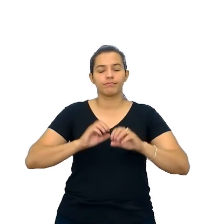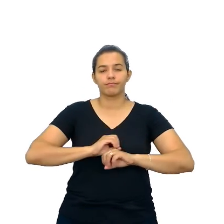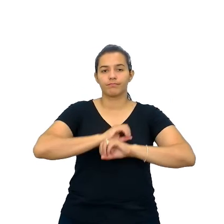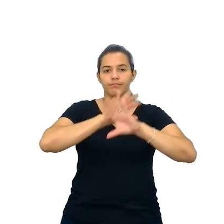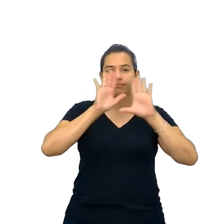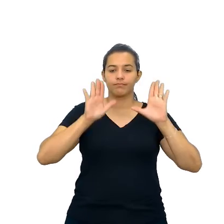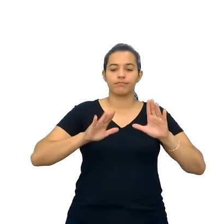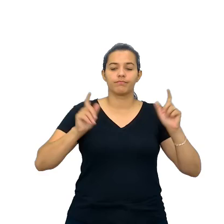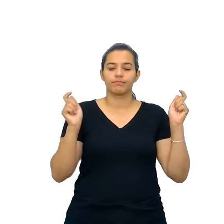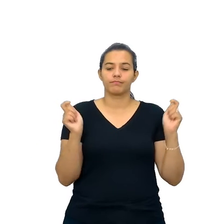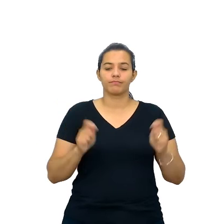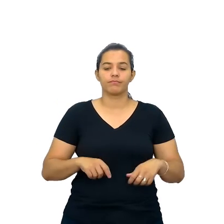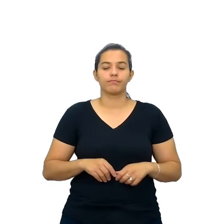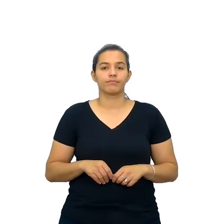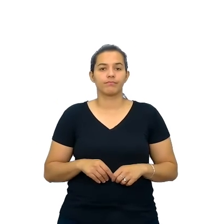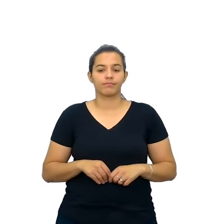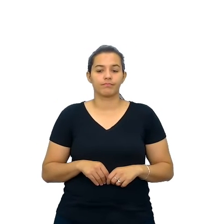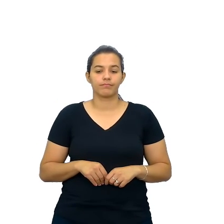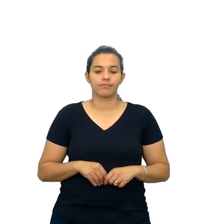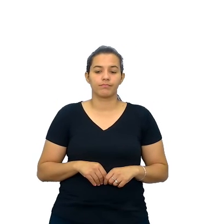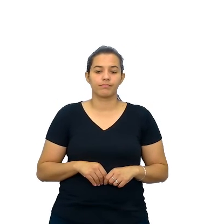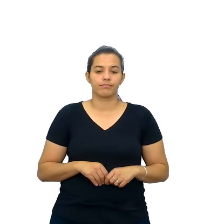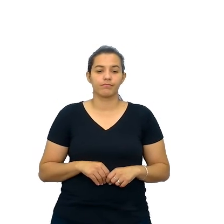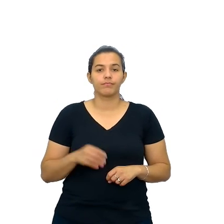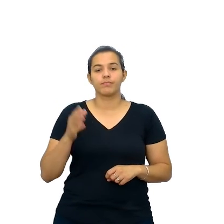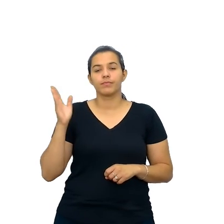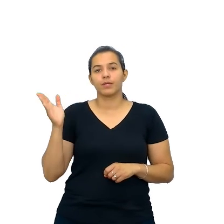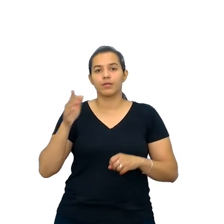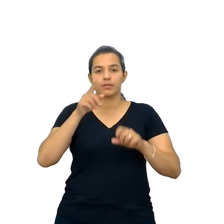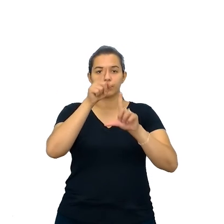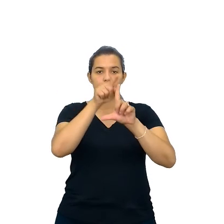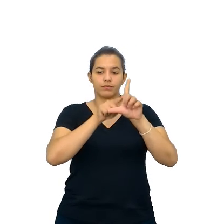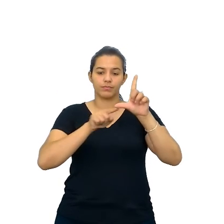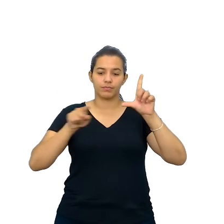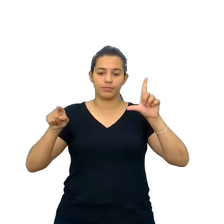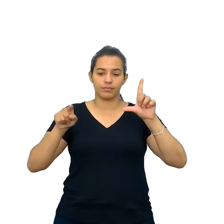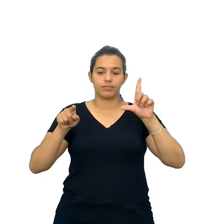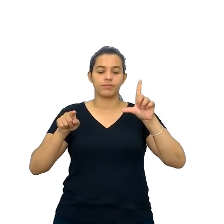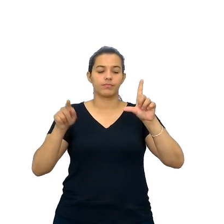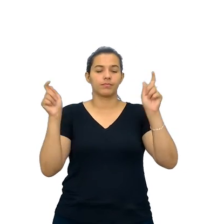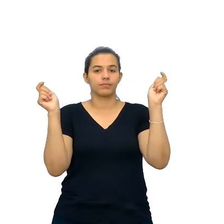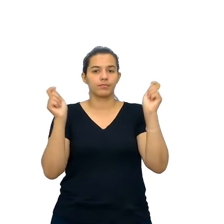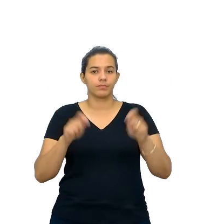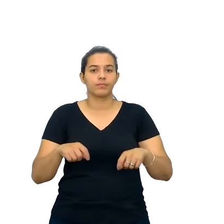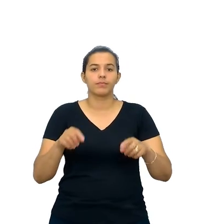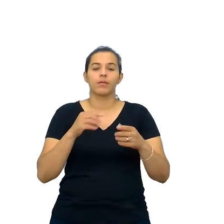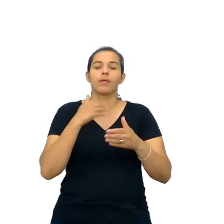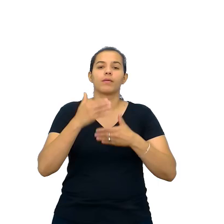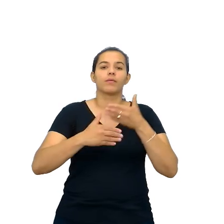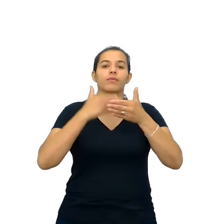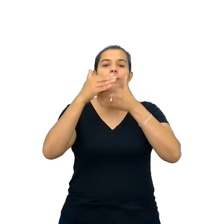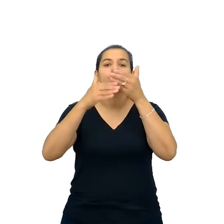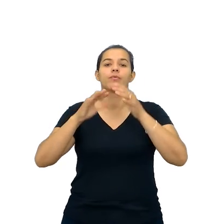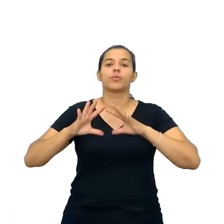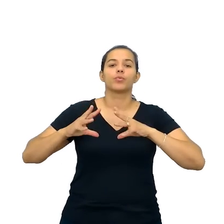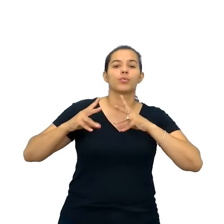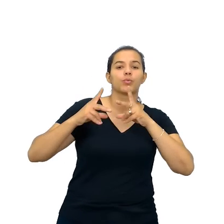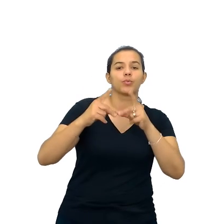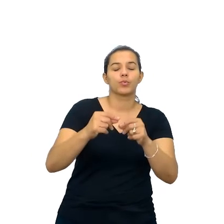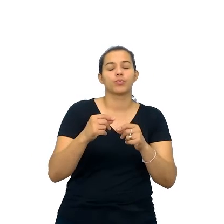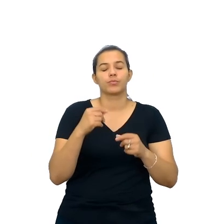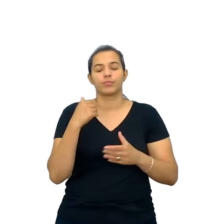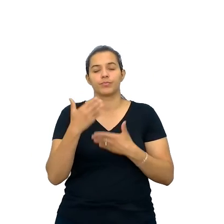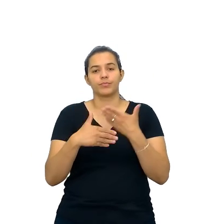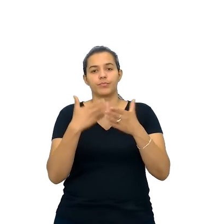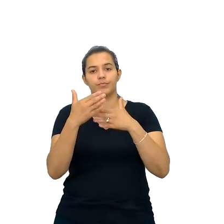né, desse plano cartesiano, desses pontos, né, que envolveu todos os processos